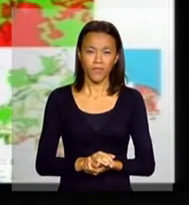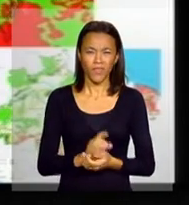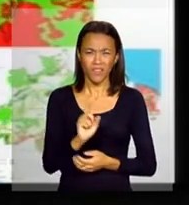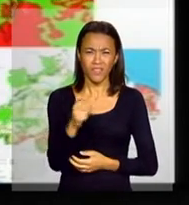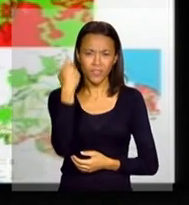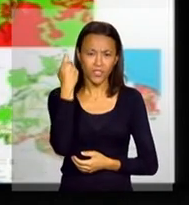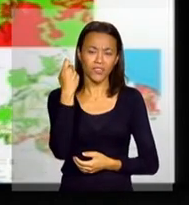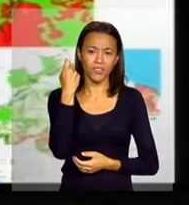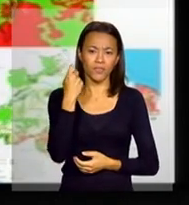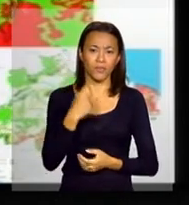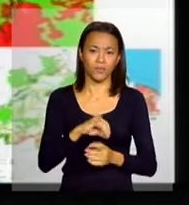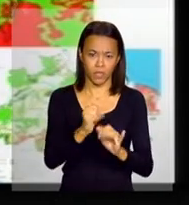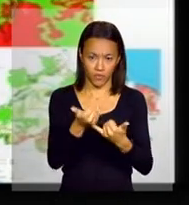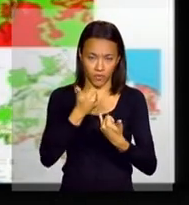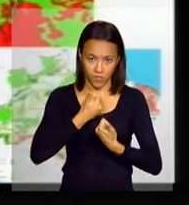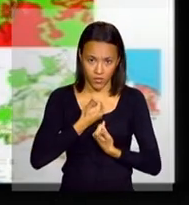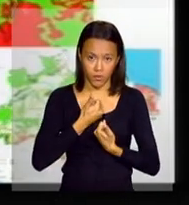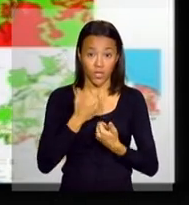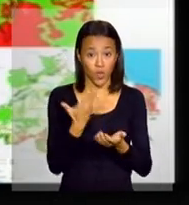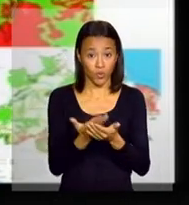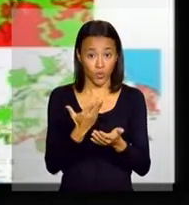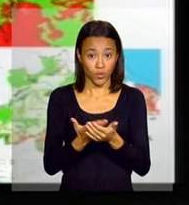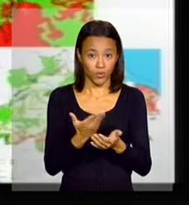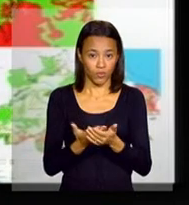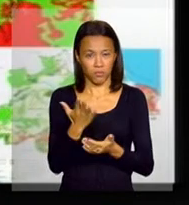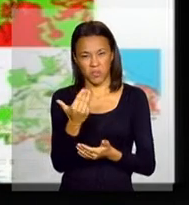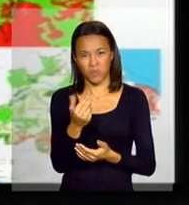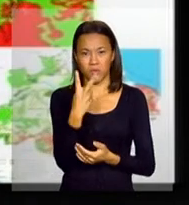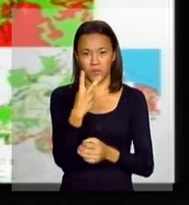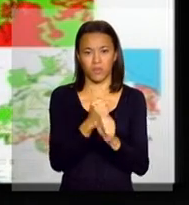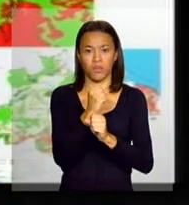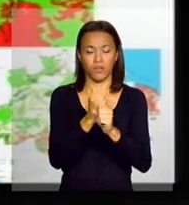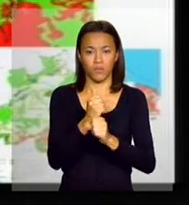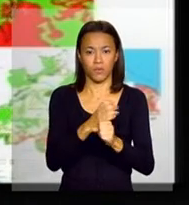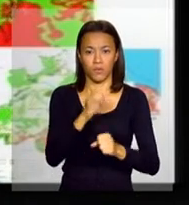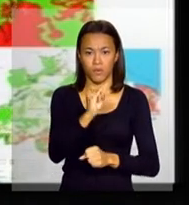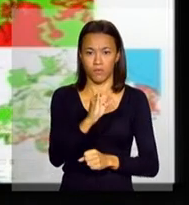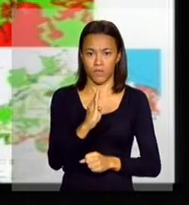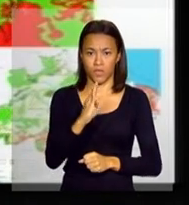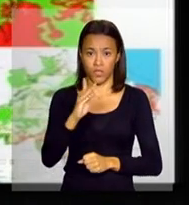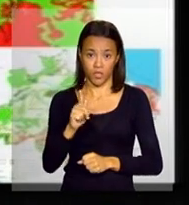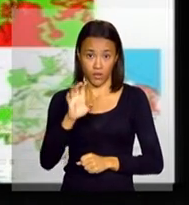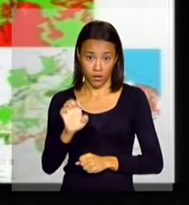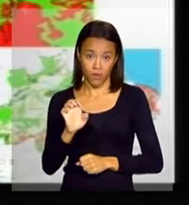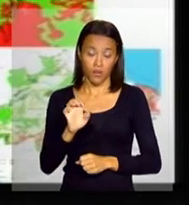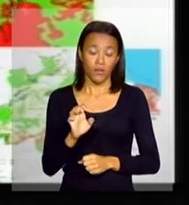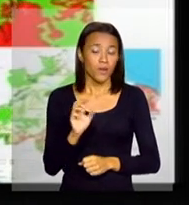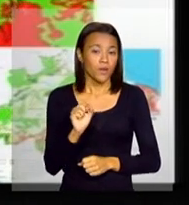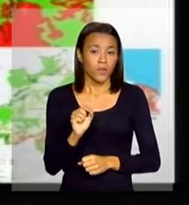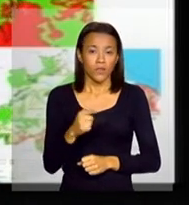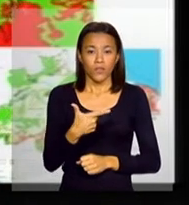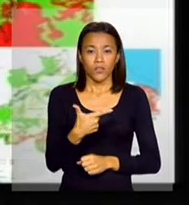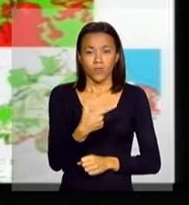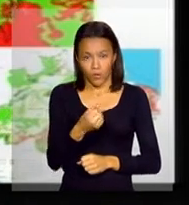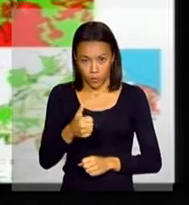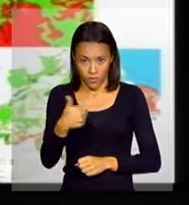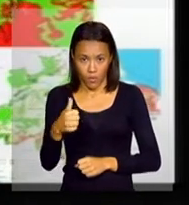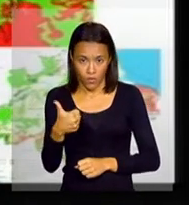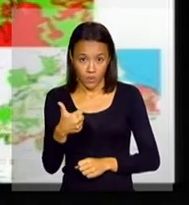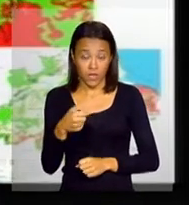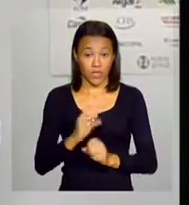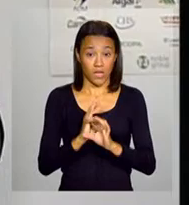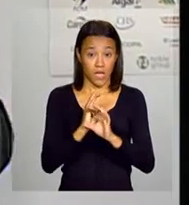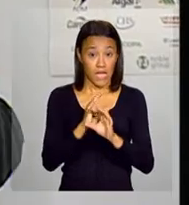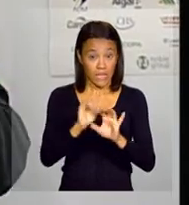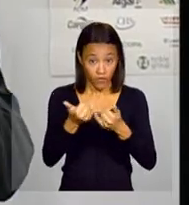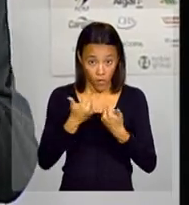antigo, o estudo é recente, é um estudo do IBGE, se não me engano, tem uns 2 anos, mas de 2011, os dados que